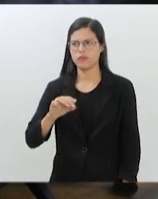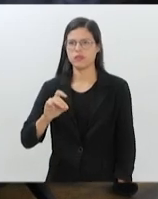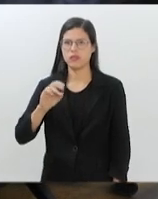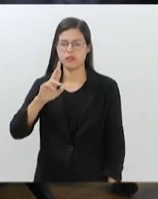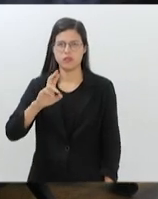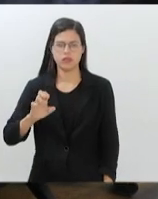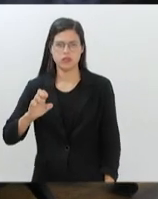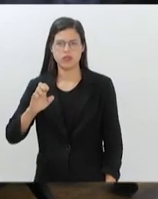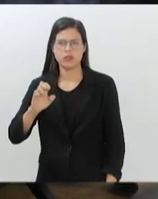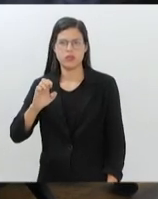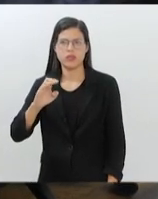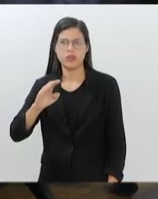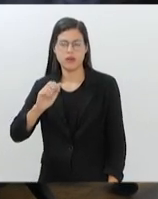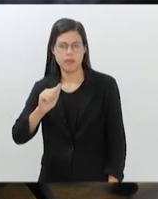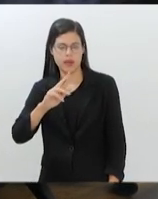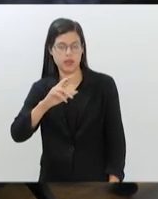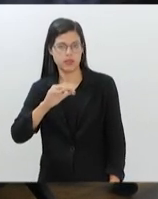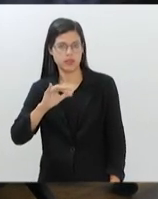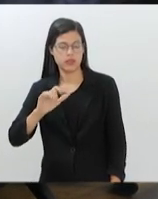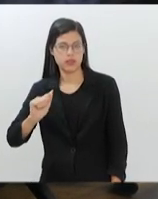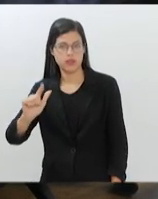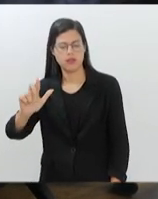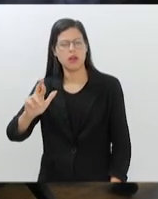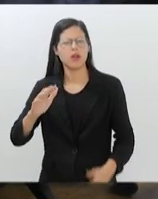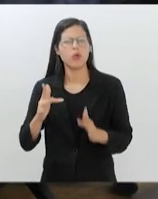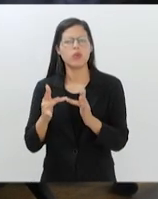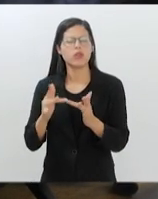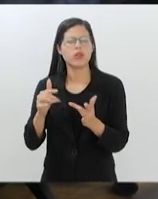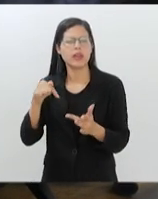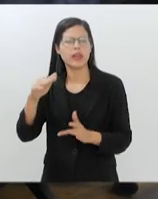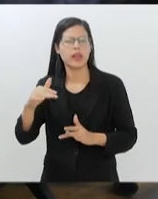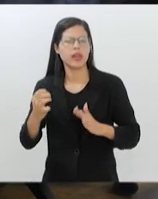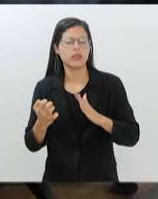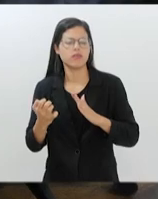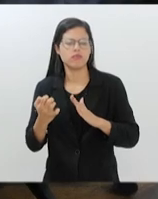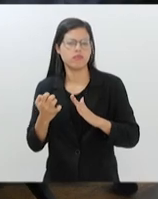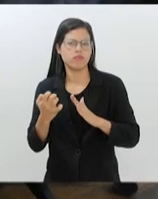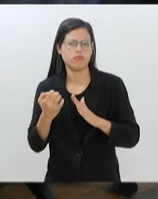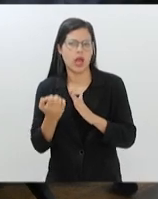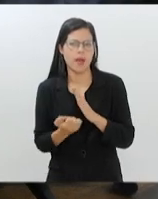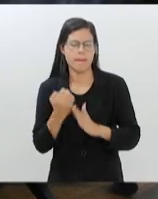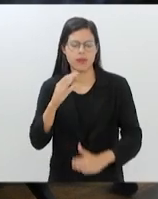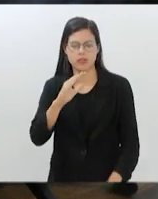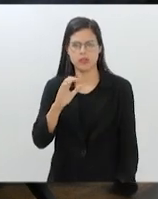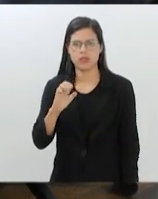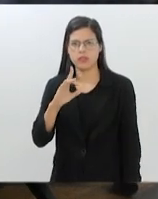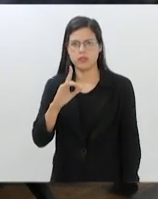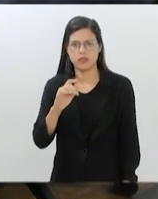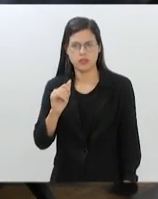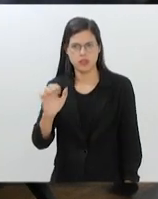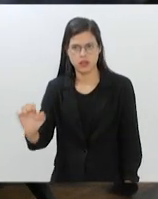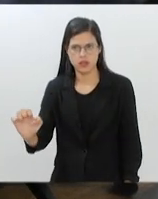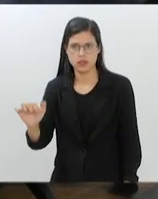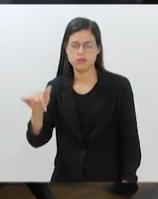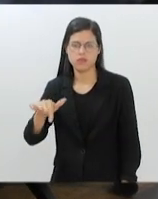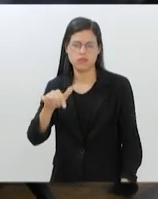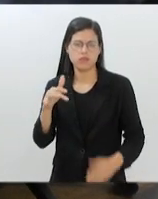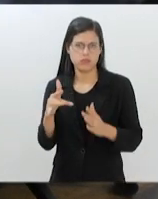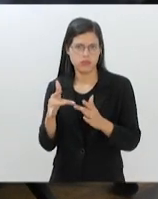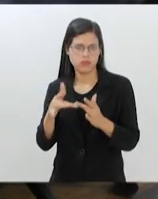contactou quem na ceda contactou a presidência então foi o balum que trouxe